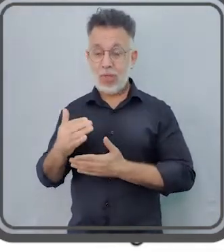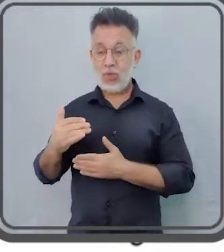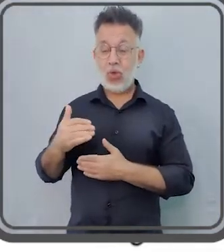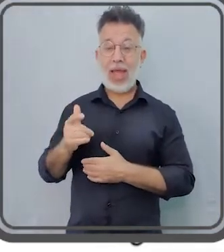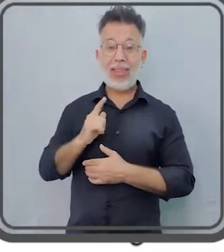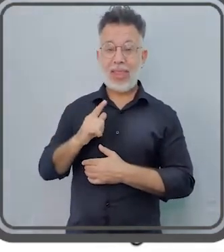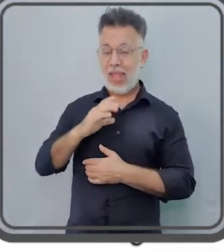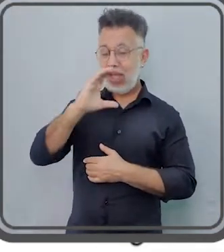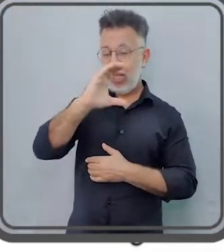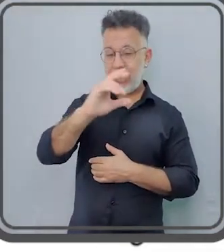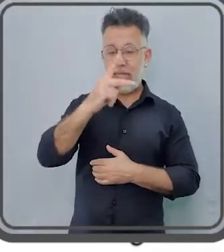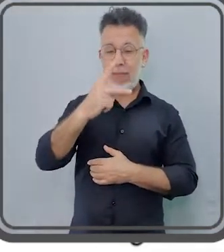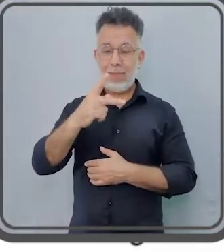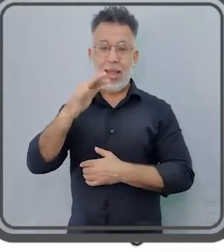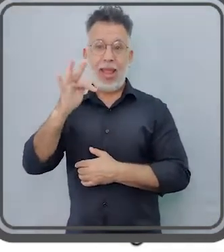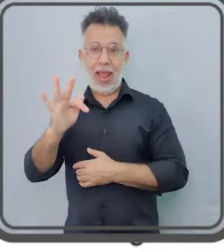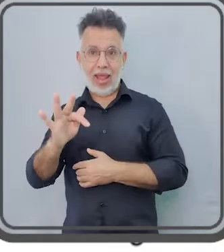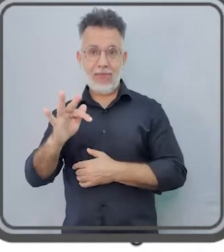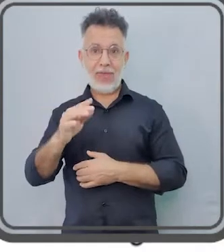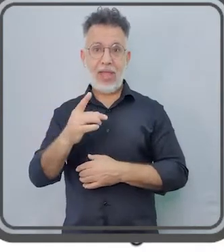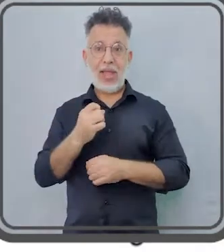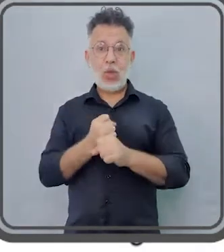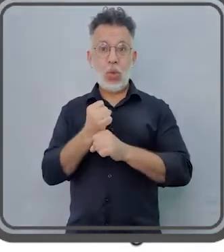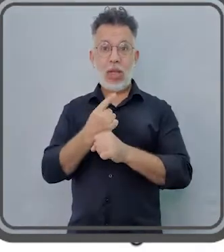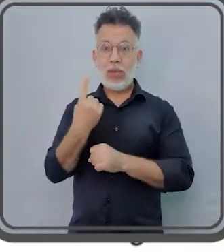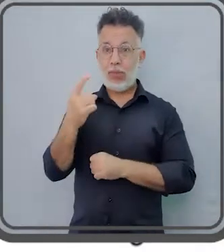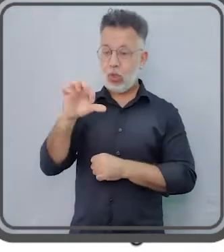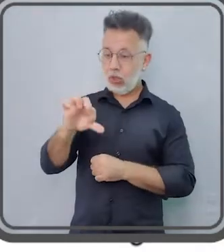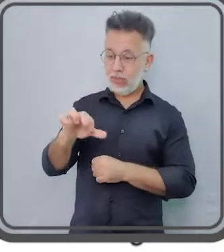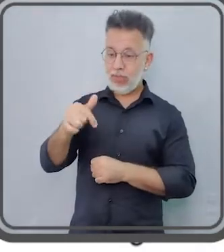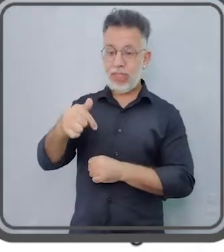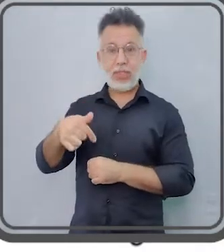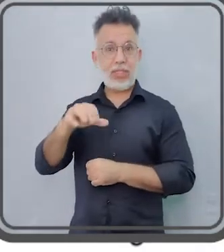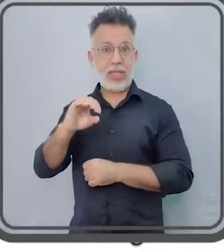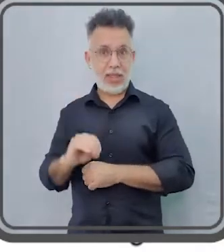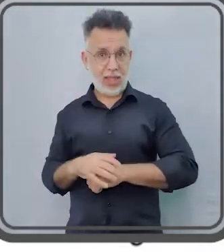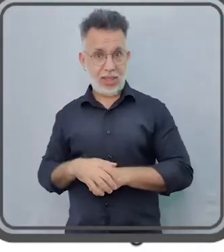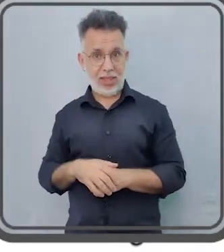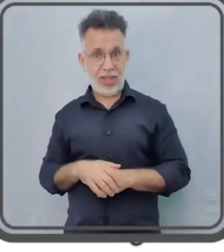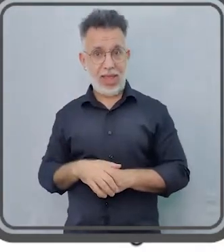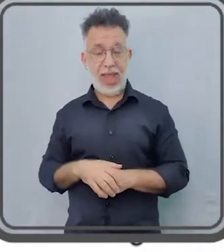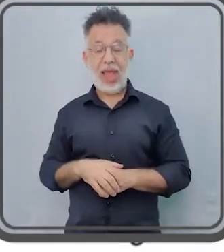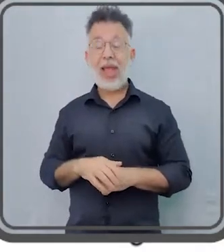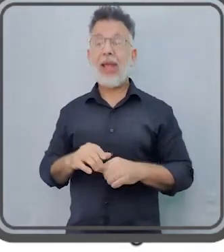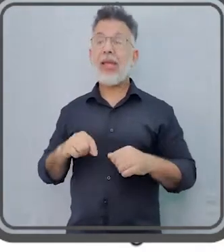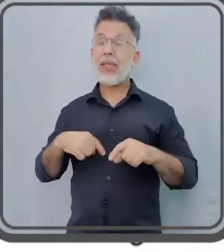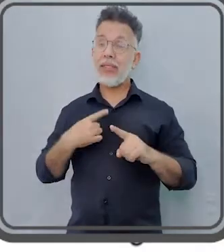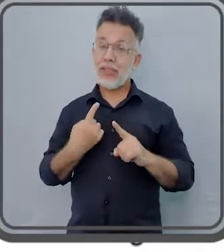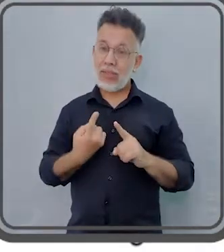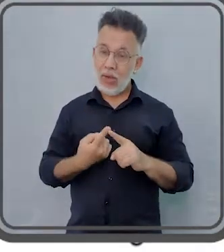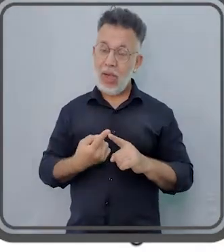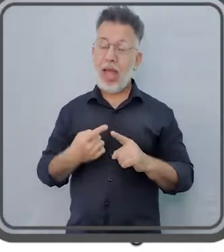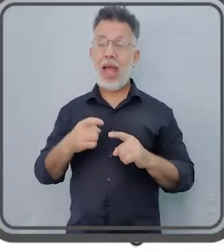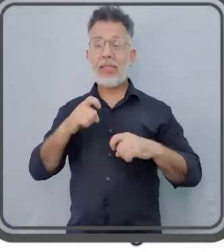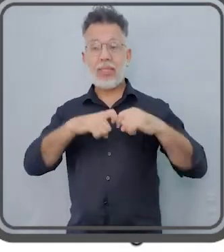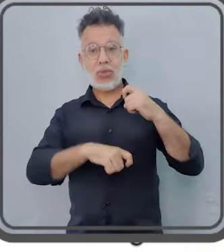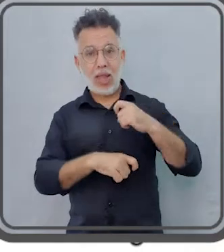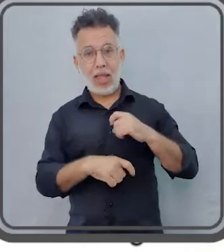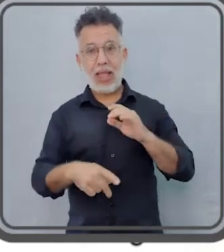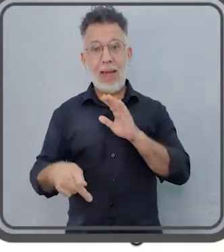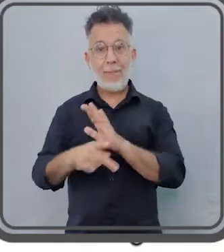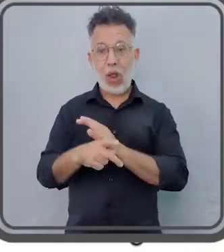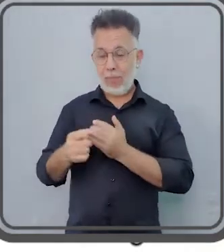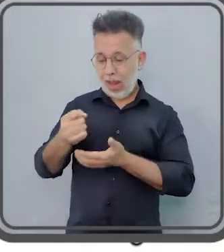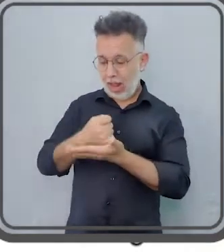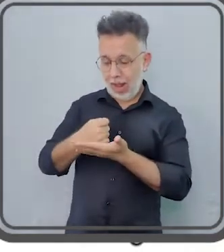termos de olhar histórico, isso tudo é muito recente. Então, a sexualidade, a própria pílula anticoncepcional, que é um grande marco no